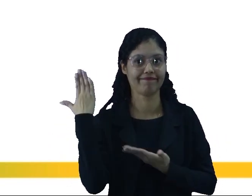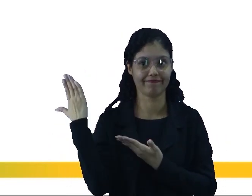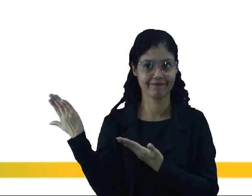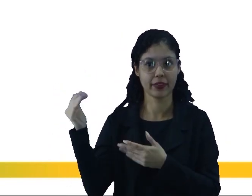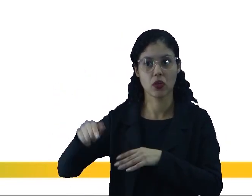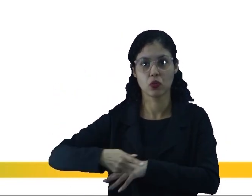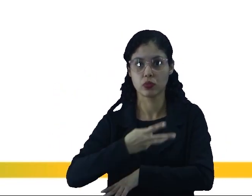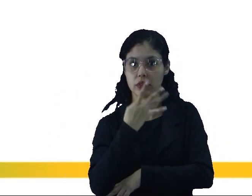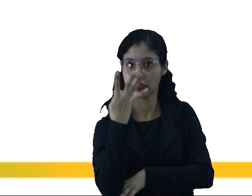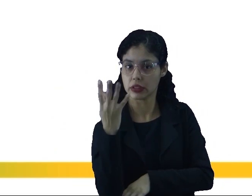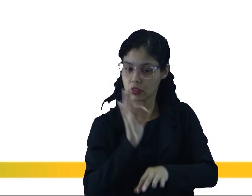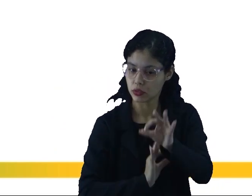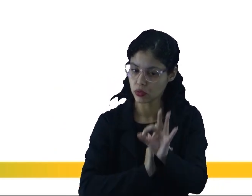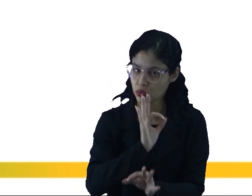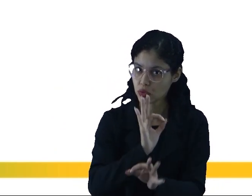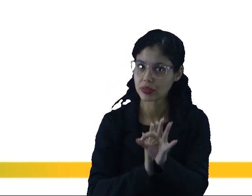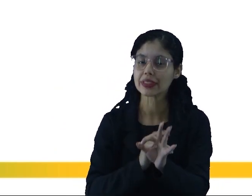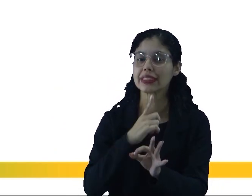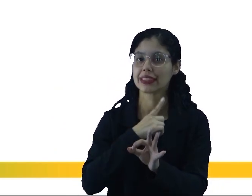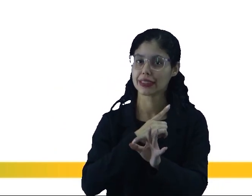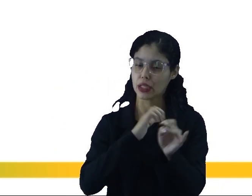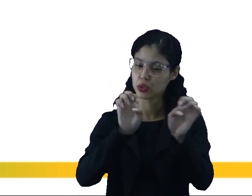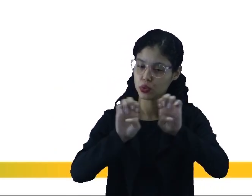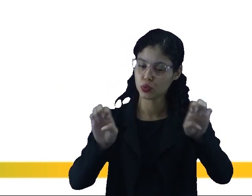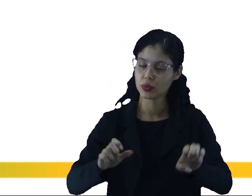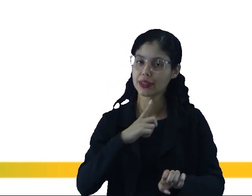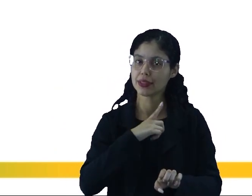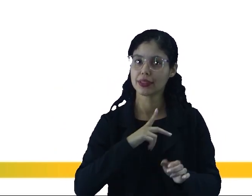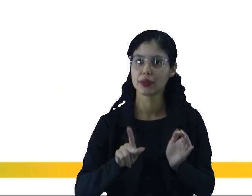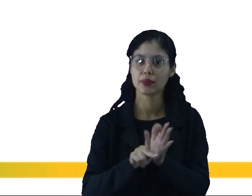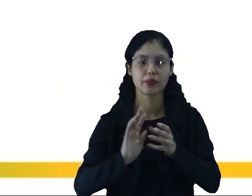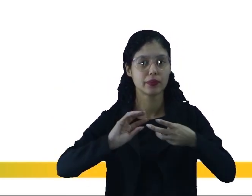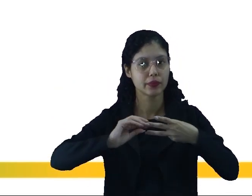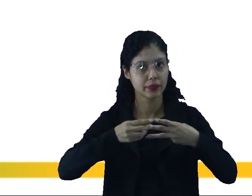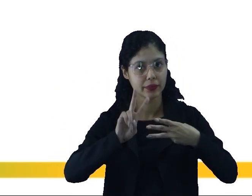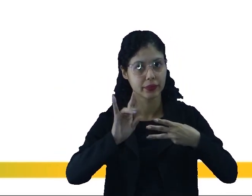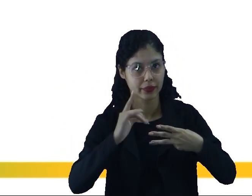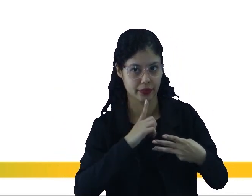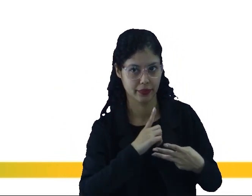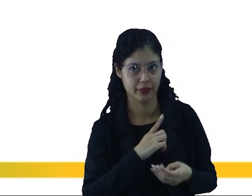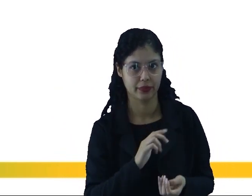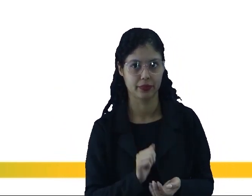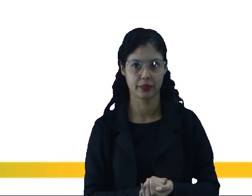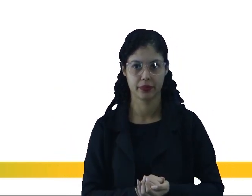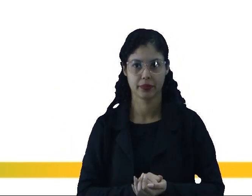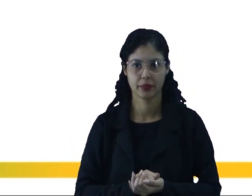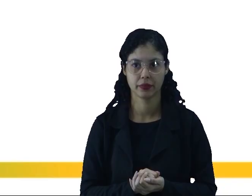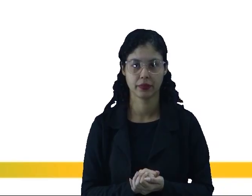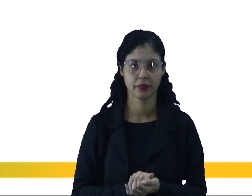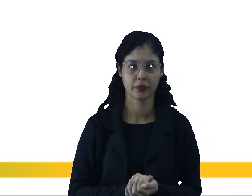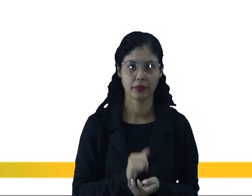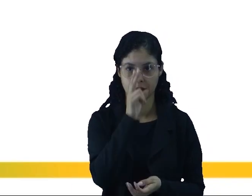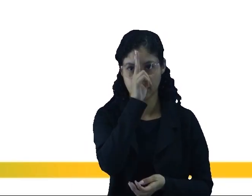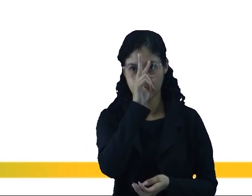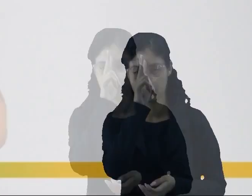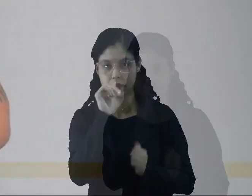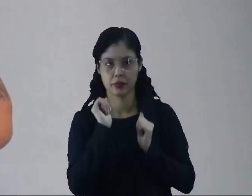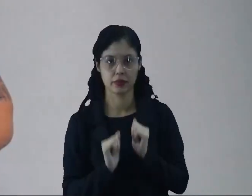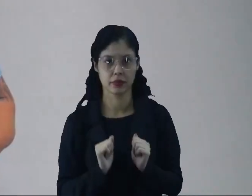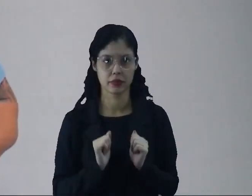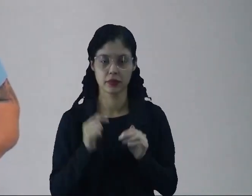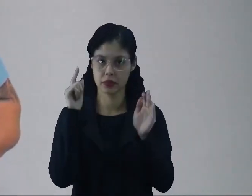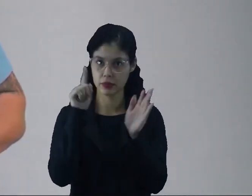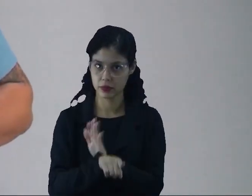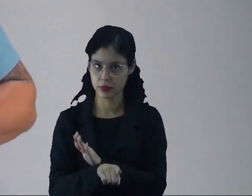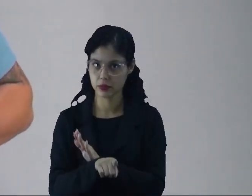a quantidade de organelas e estruturas que uma célula eucariótica vai ter. Então, lembrando aqui, pode ser